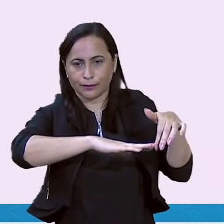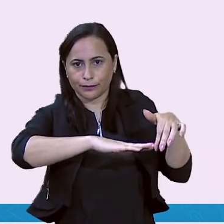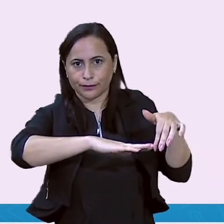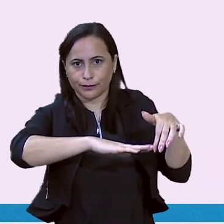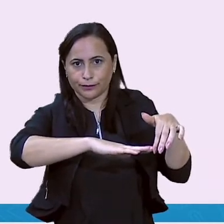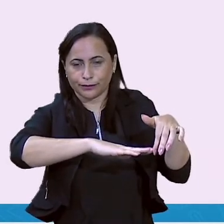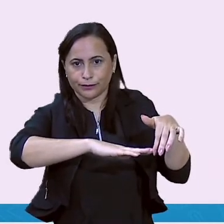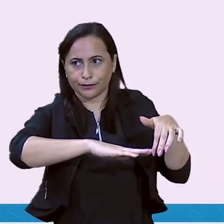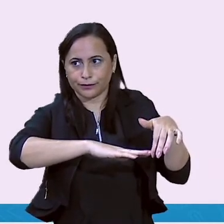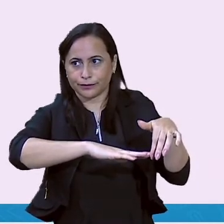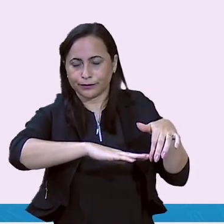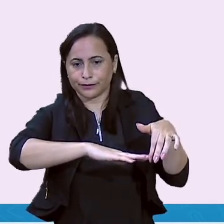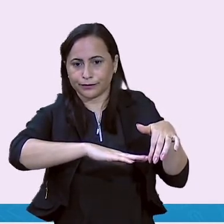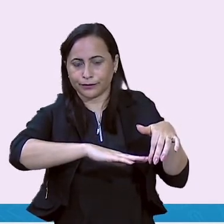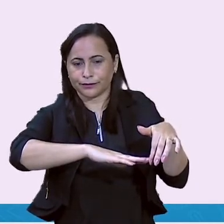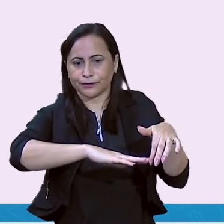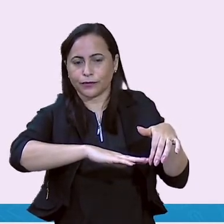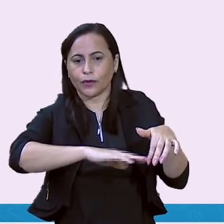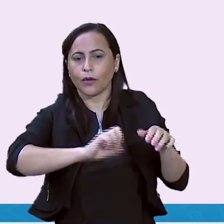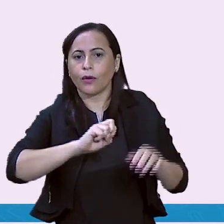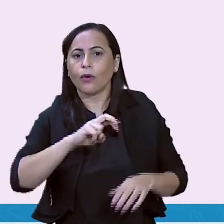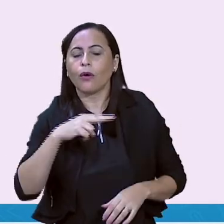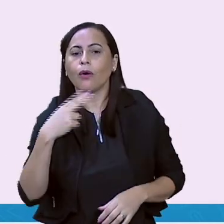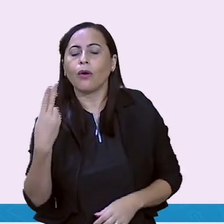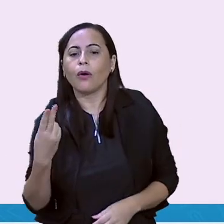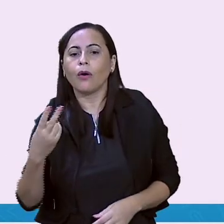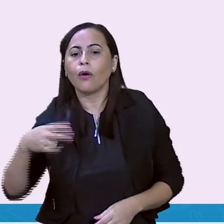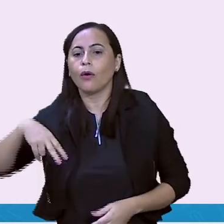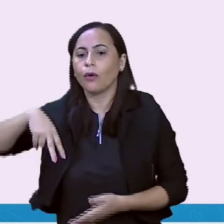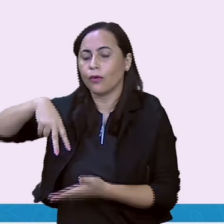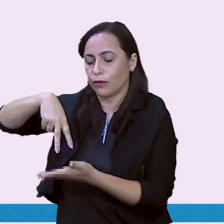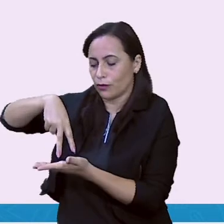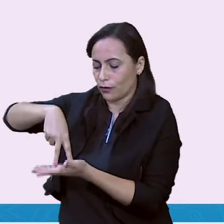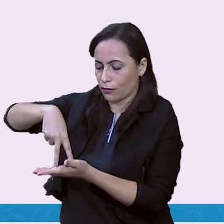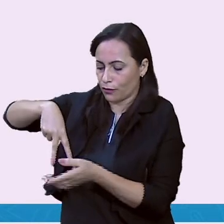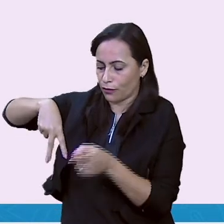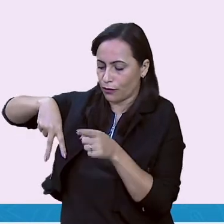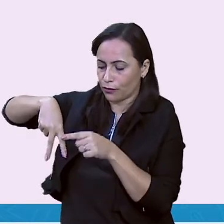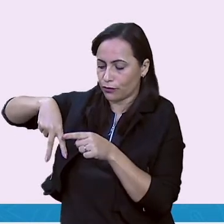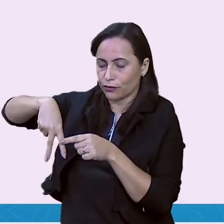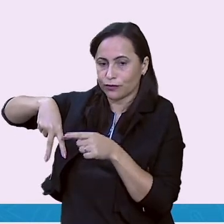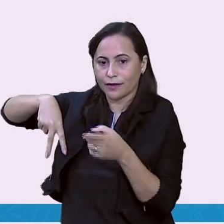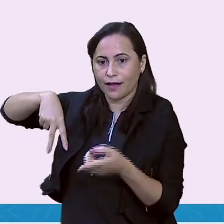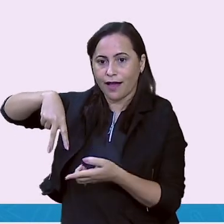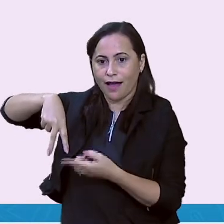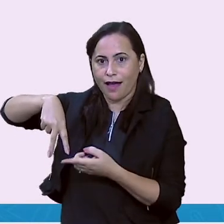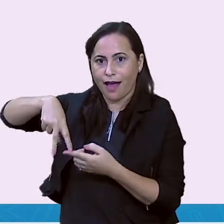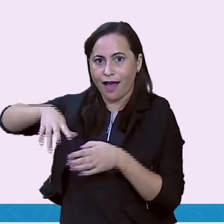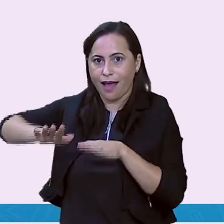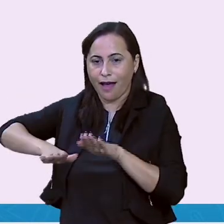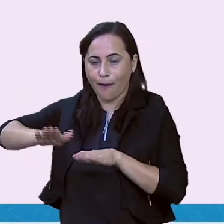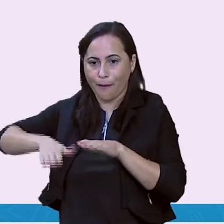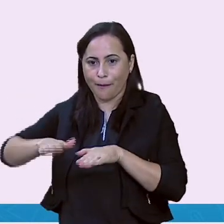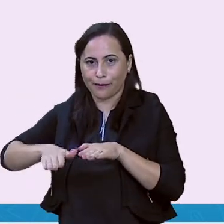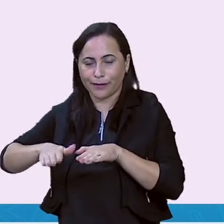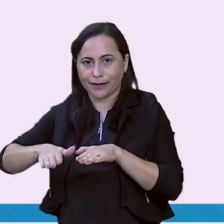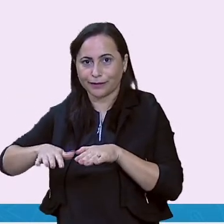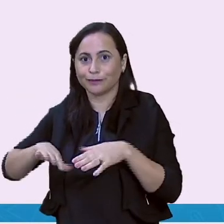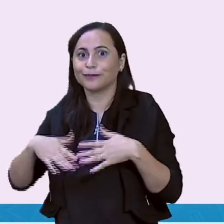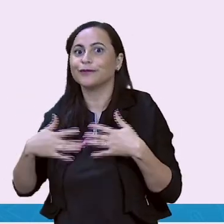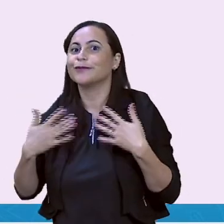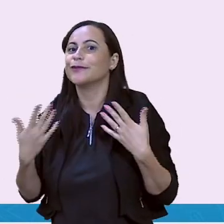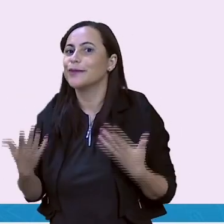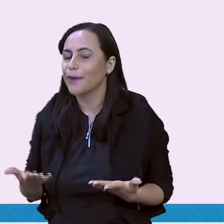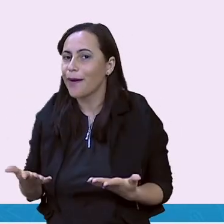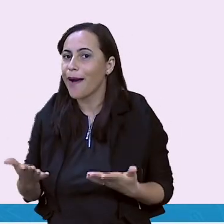ó, daqui até aqui, ou do joelho até a planta do pé. Eu medi